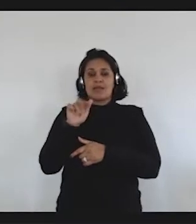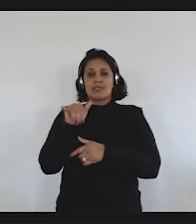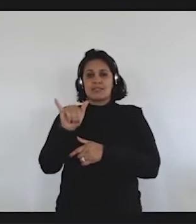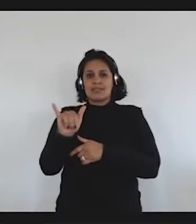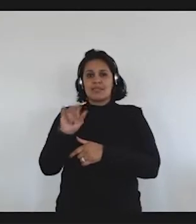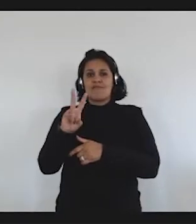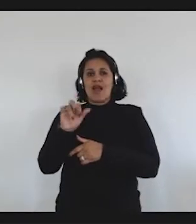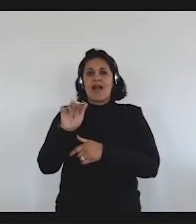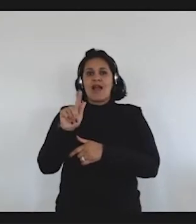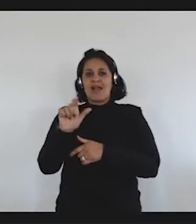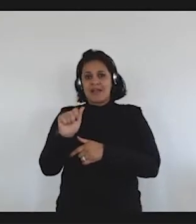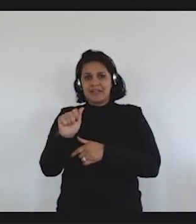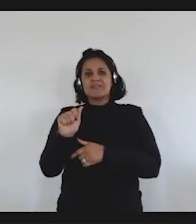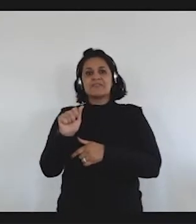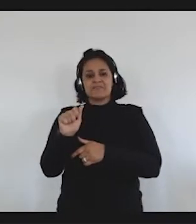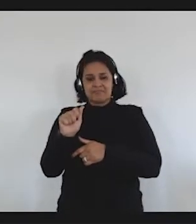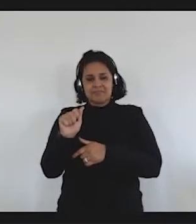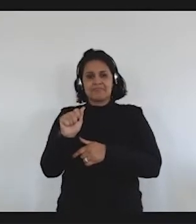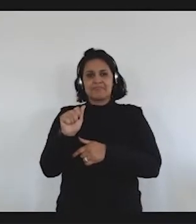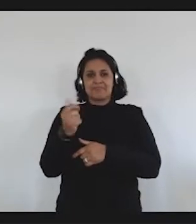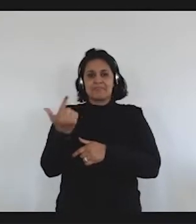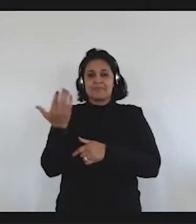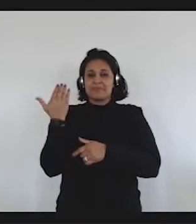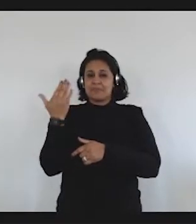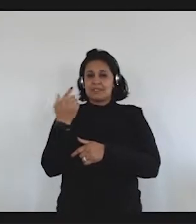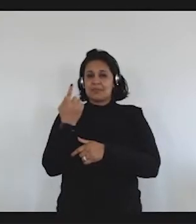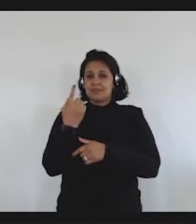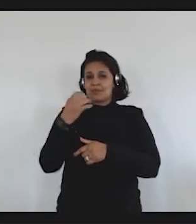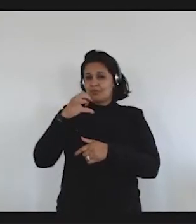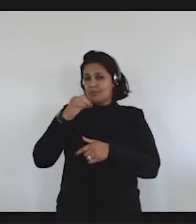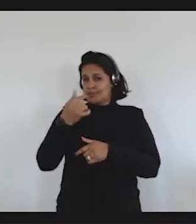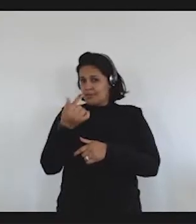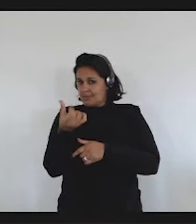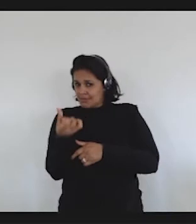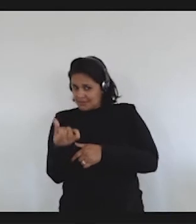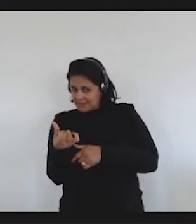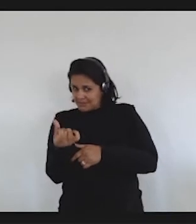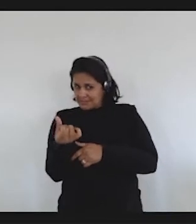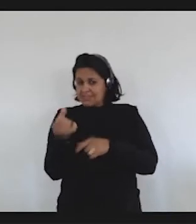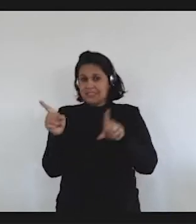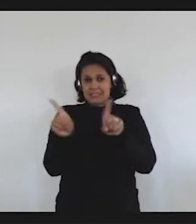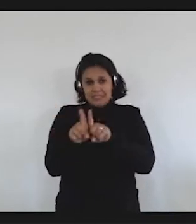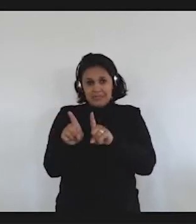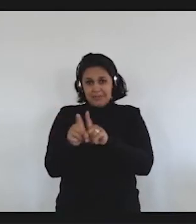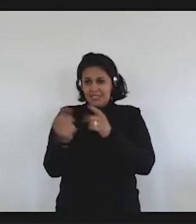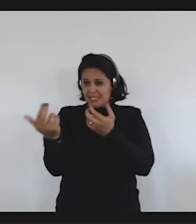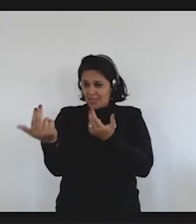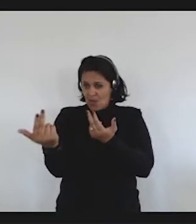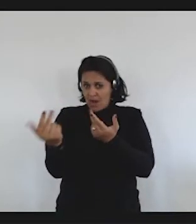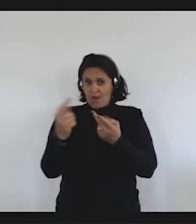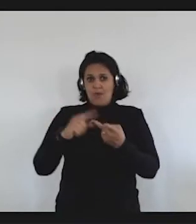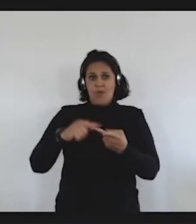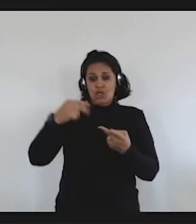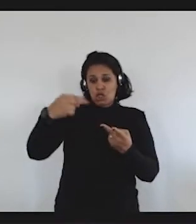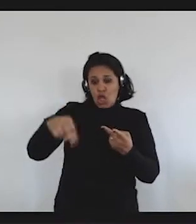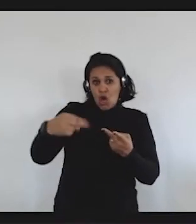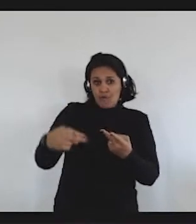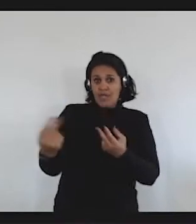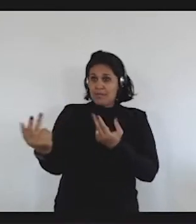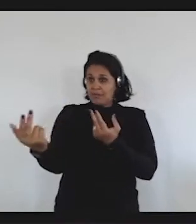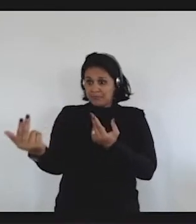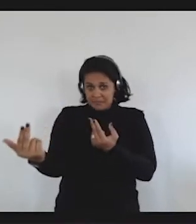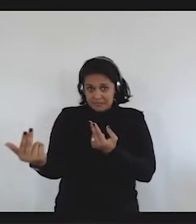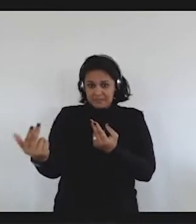Velho em novembro de 1976, mês e ano também do meu nascimento, onde também